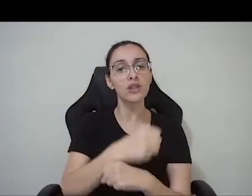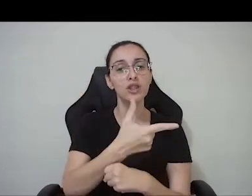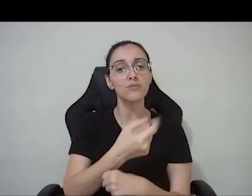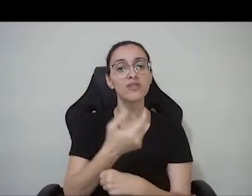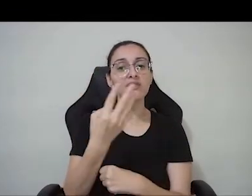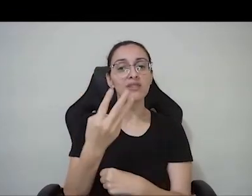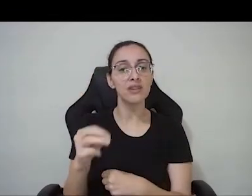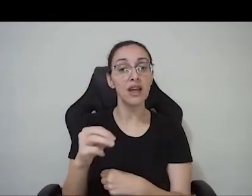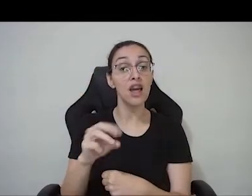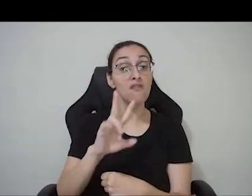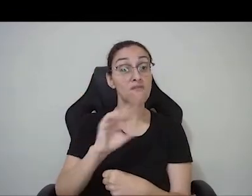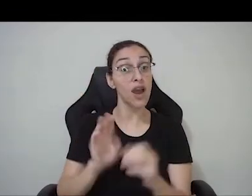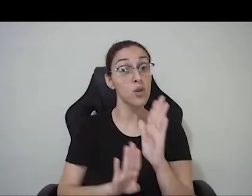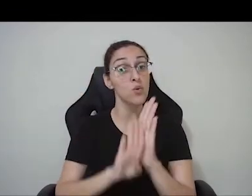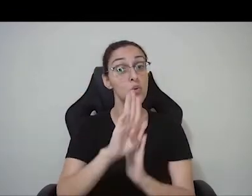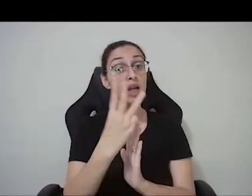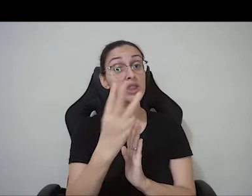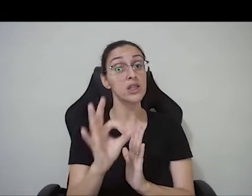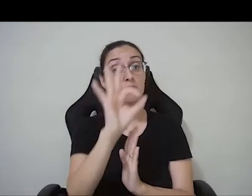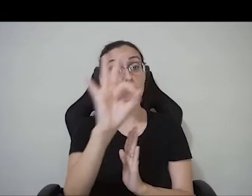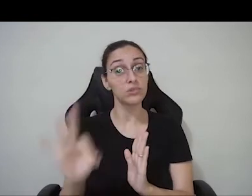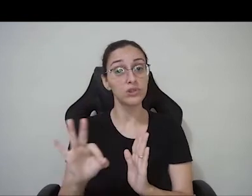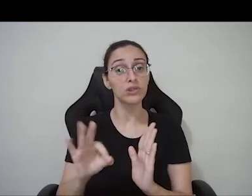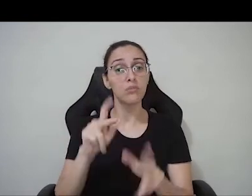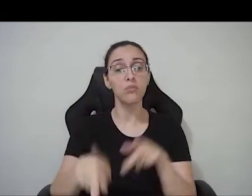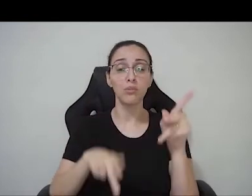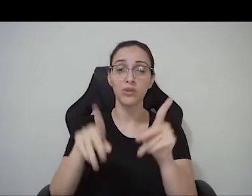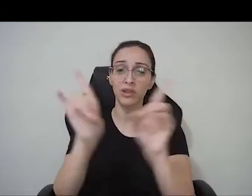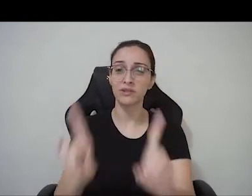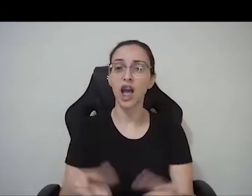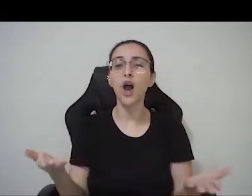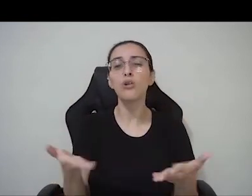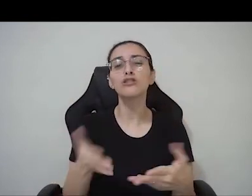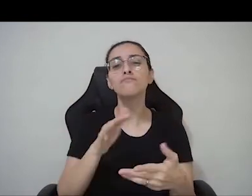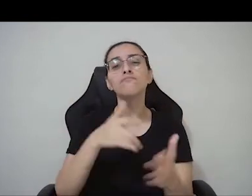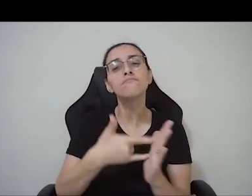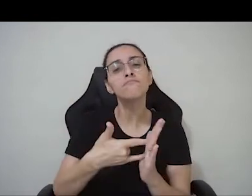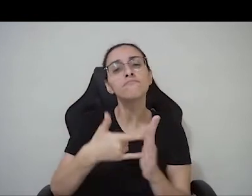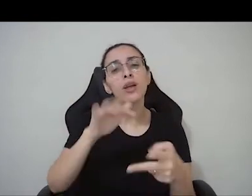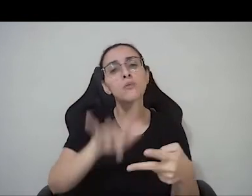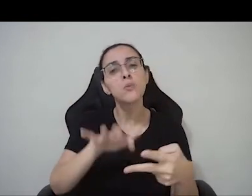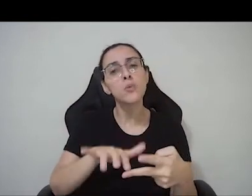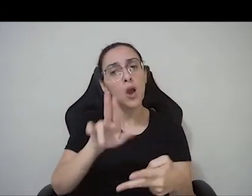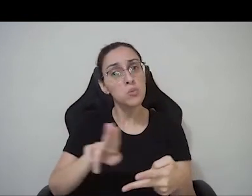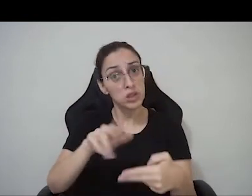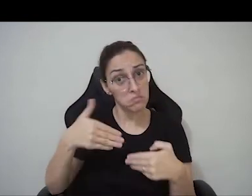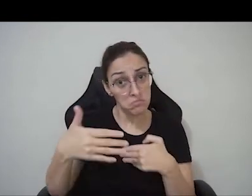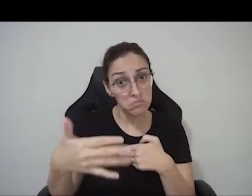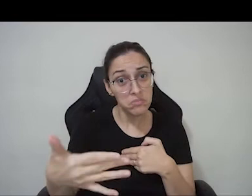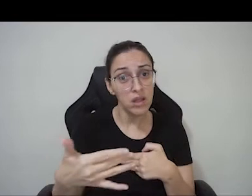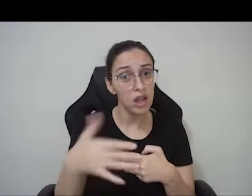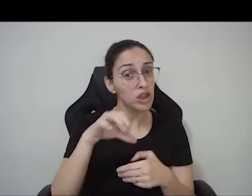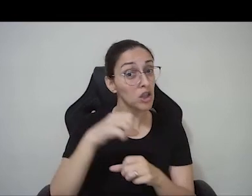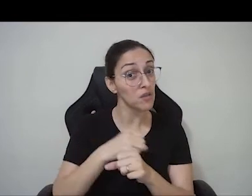no público com deficiência. Hoje, o que nós estamos desenvolvendo vai poder ser utilizado daqui a